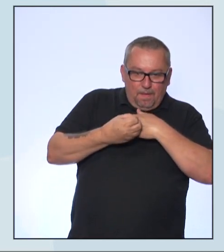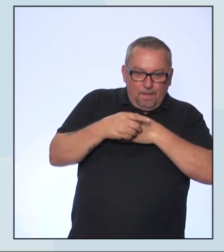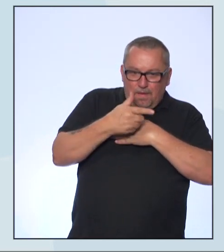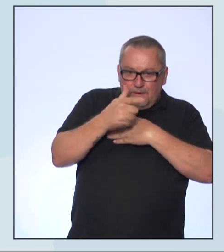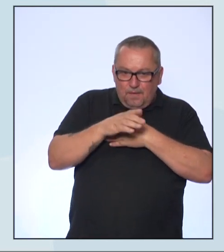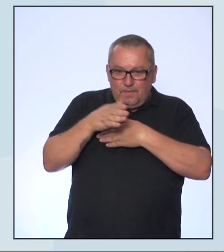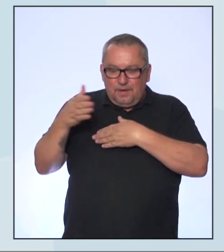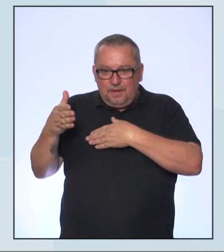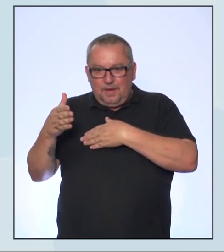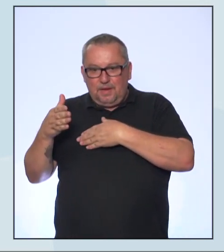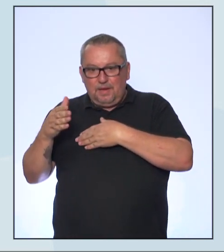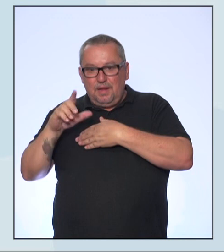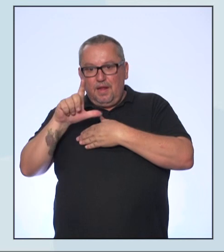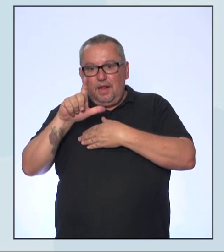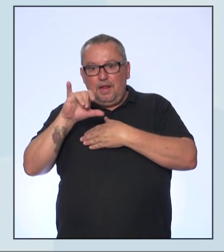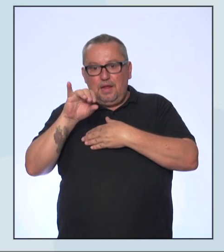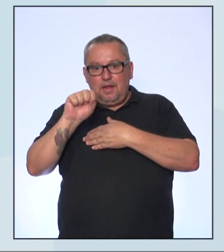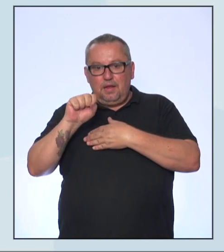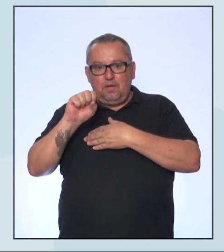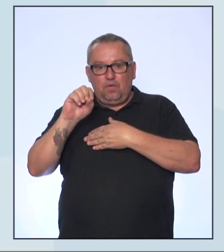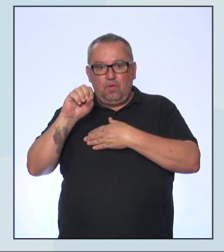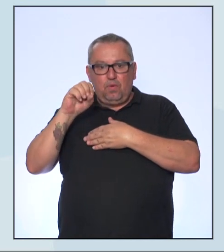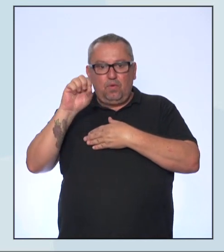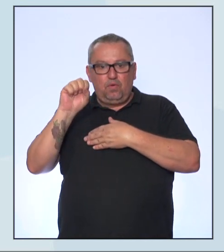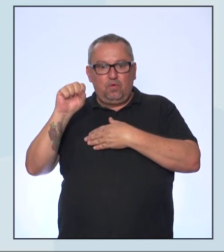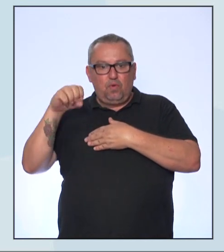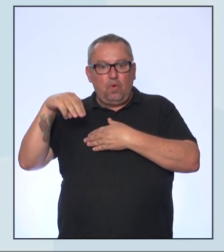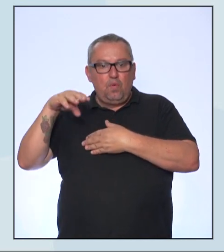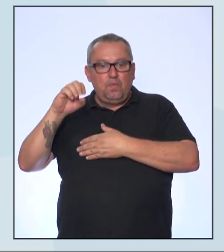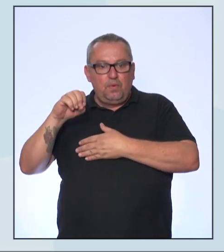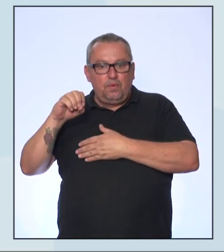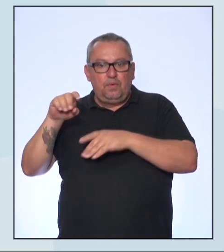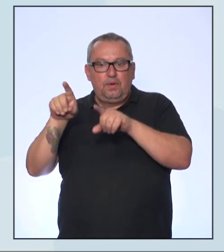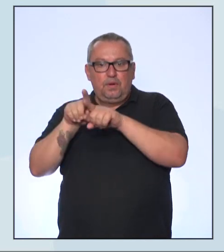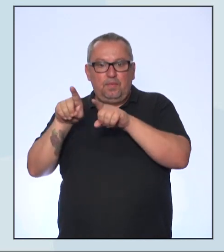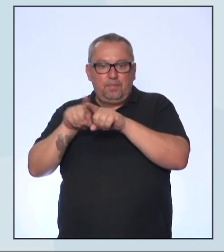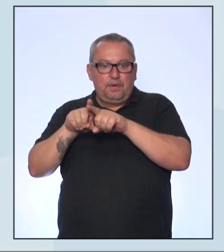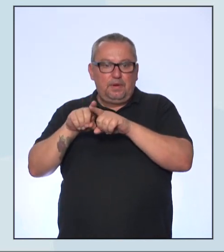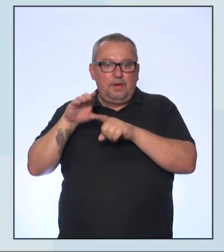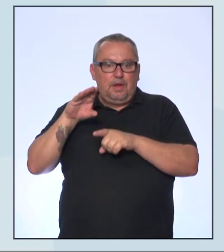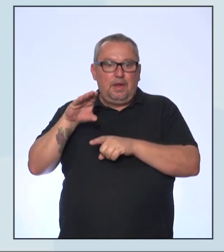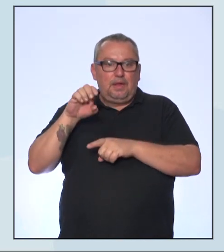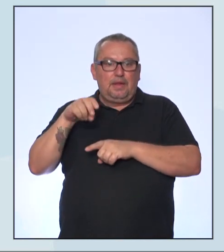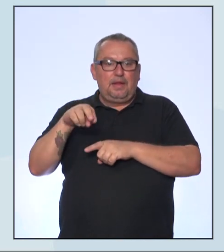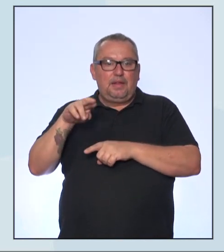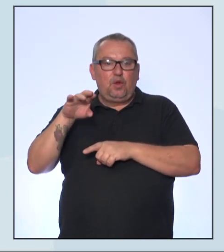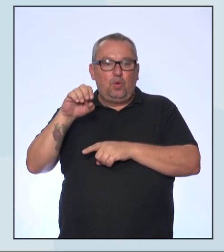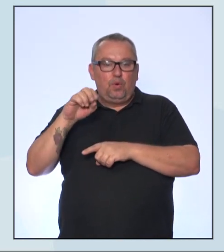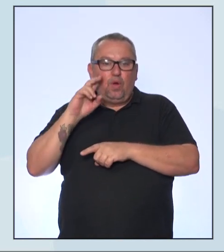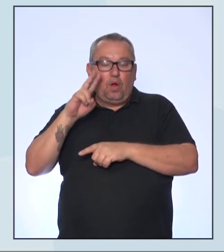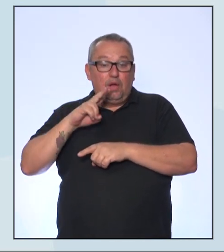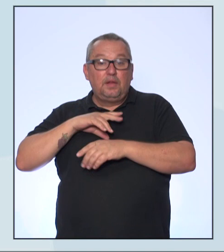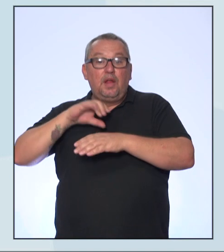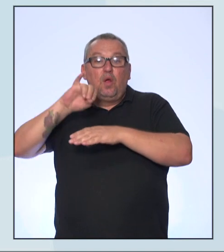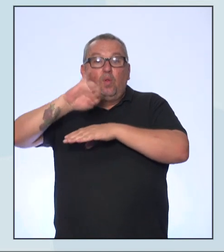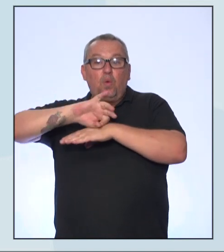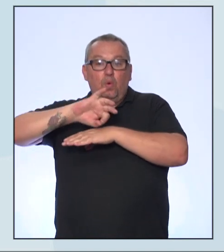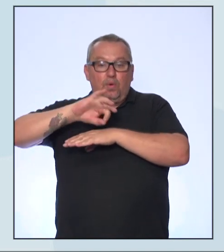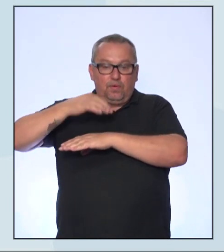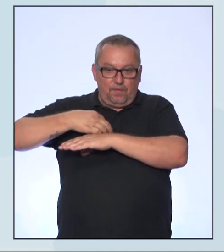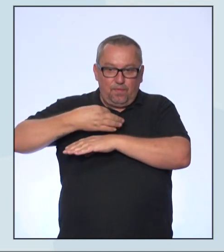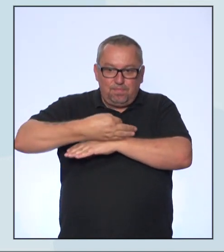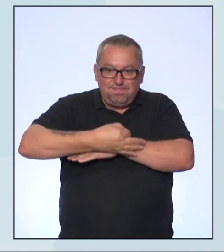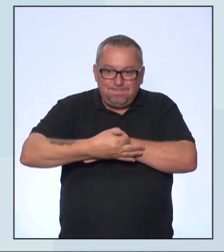célula vegetal, lisossomo e centríolo. Mas percebam, ela tem o núcleo, olha lá que bonitinho o núcleo, bem parecido. Dentro